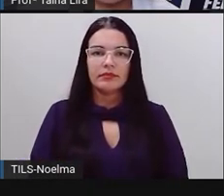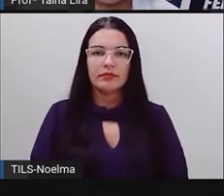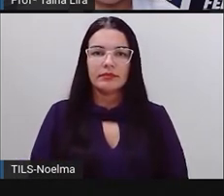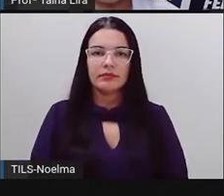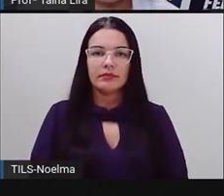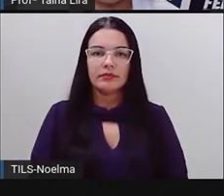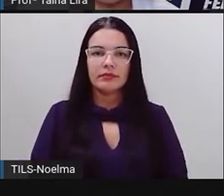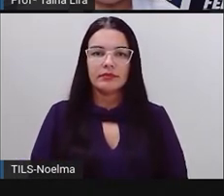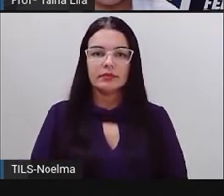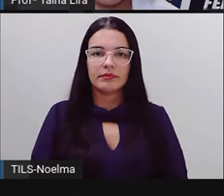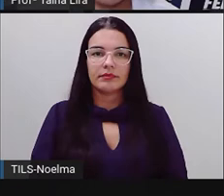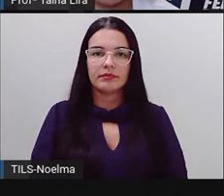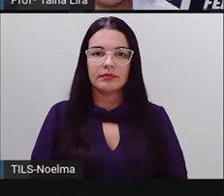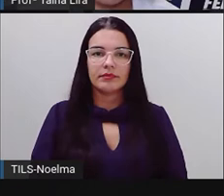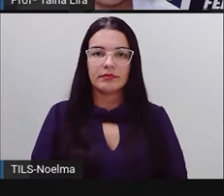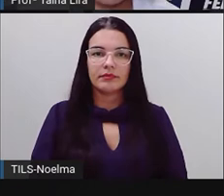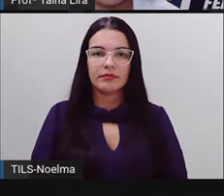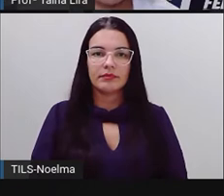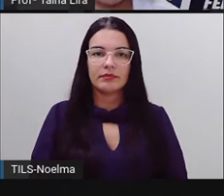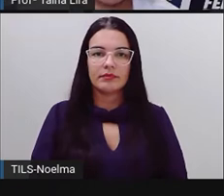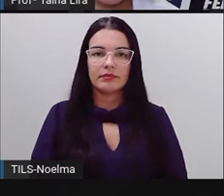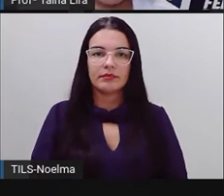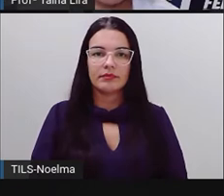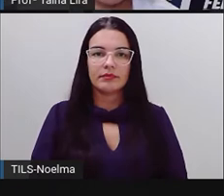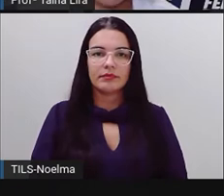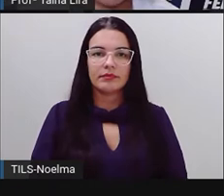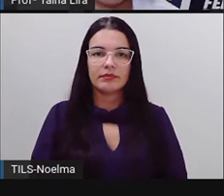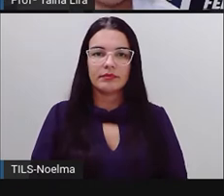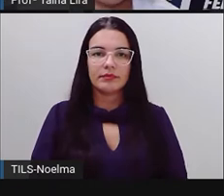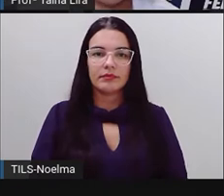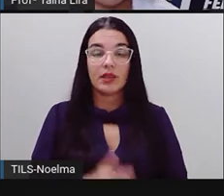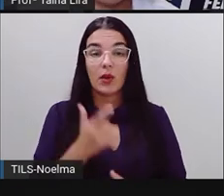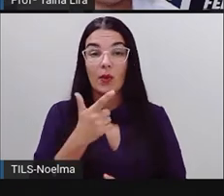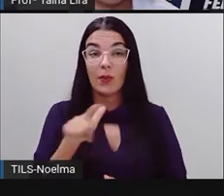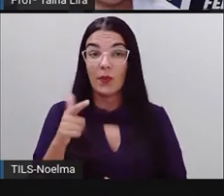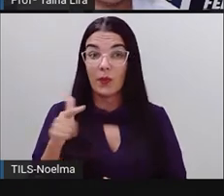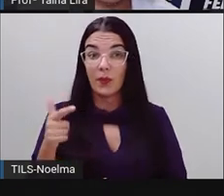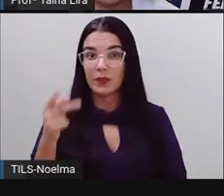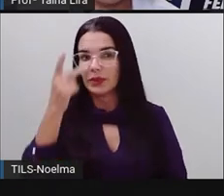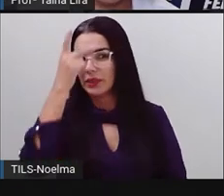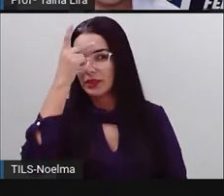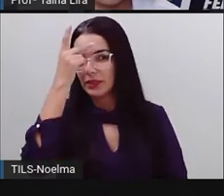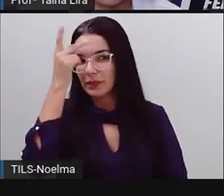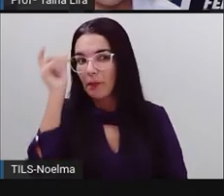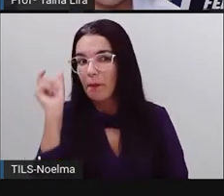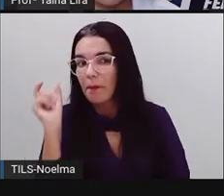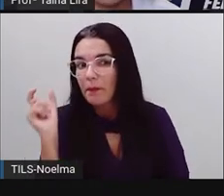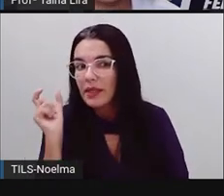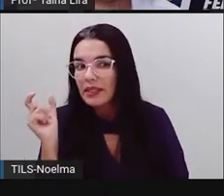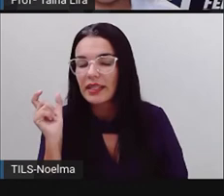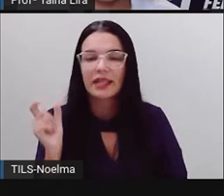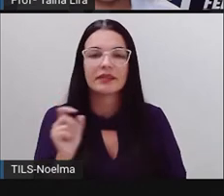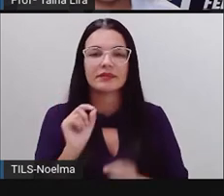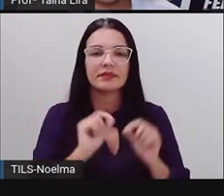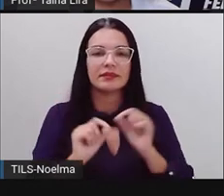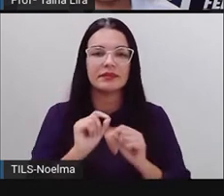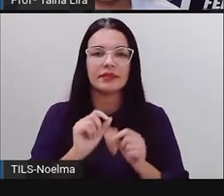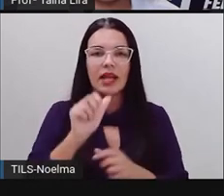bom então vamos lá a prova trouxe aqui mais algumas Palavrinhas Só